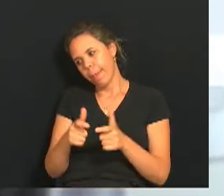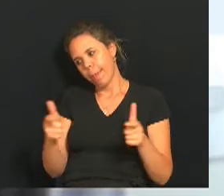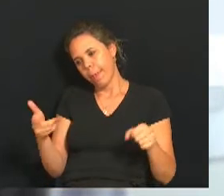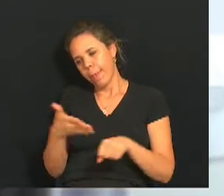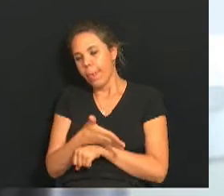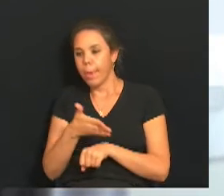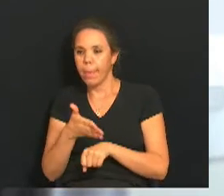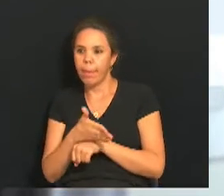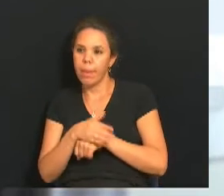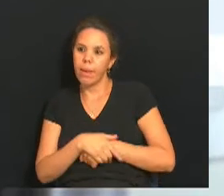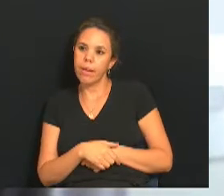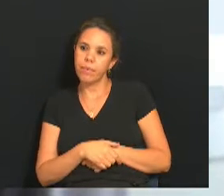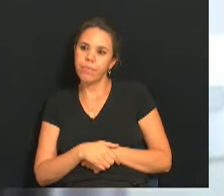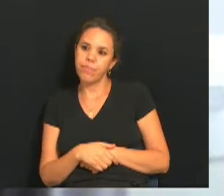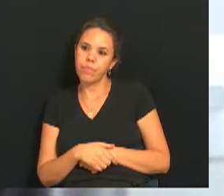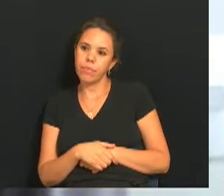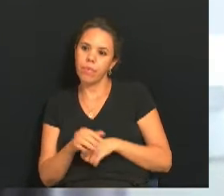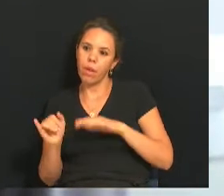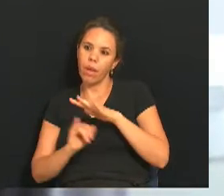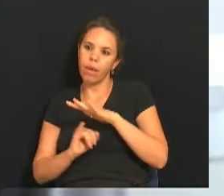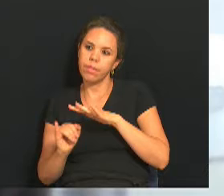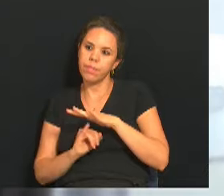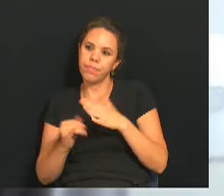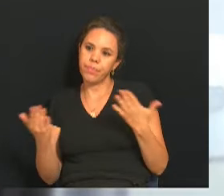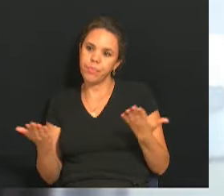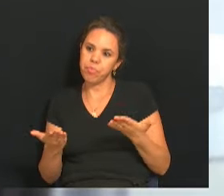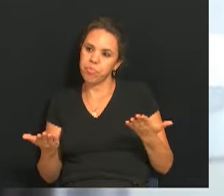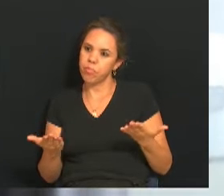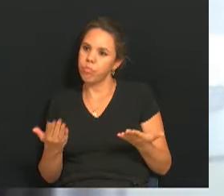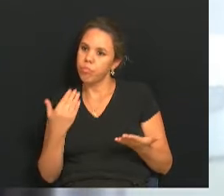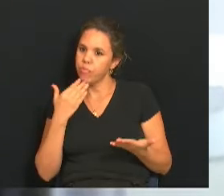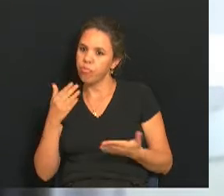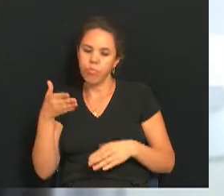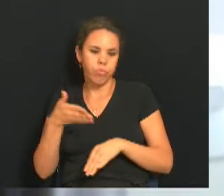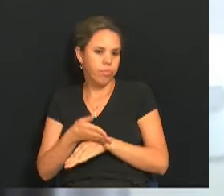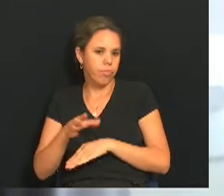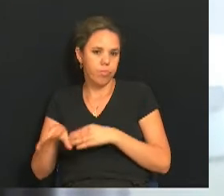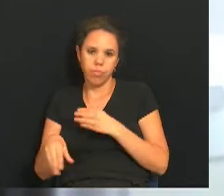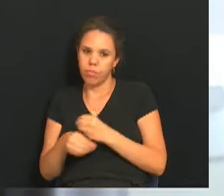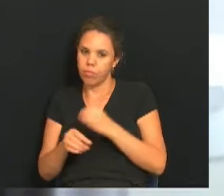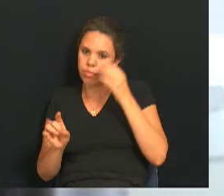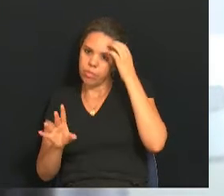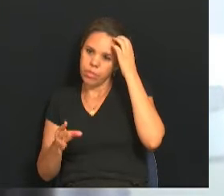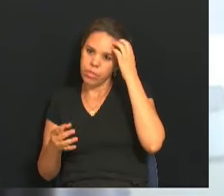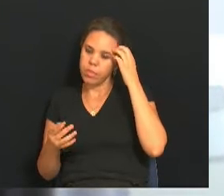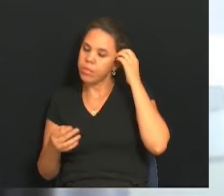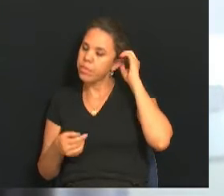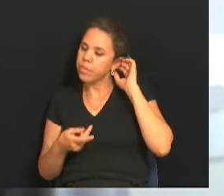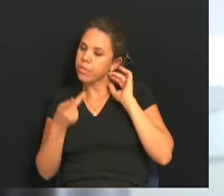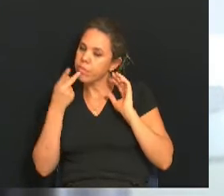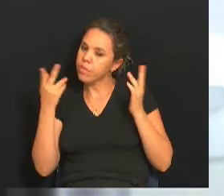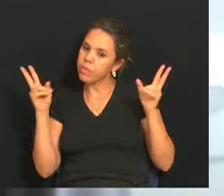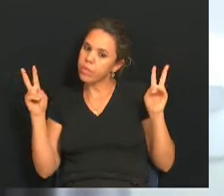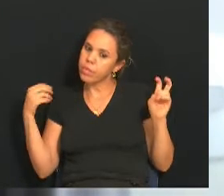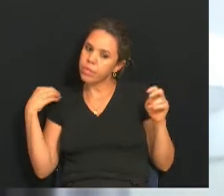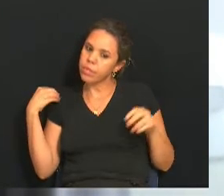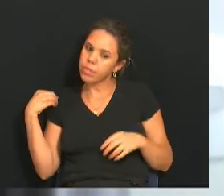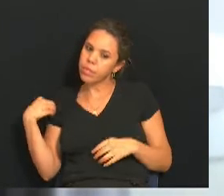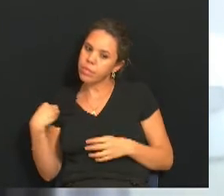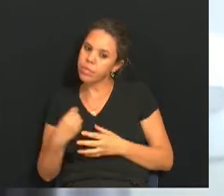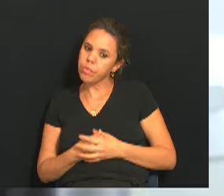participação de instituições que hoje não compõem esse conselho. Só para ter uma ideia do que estou falando,